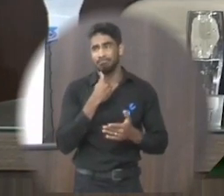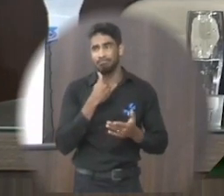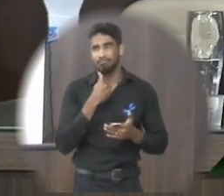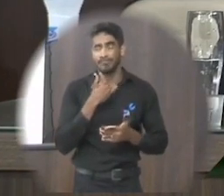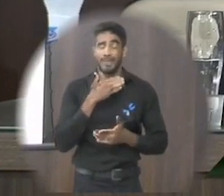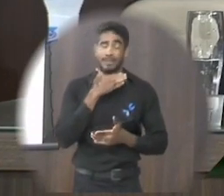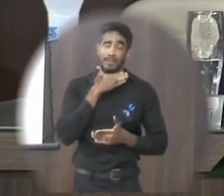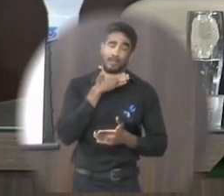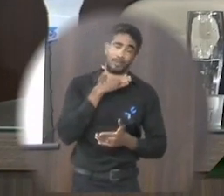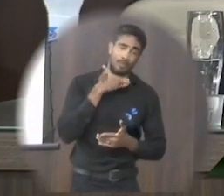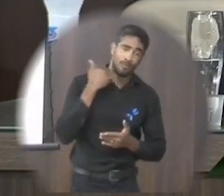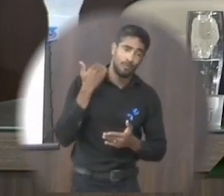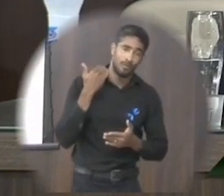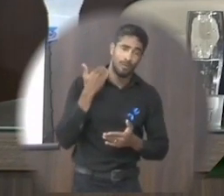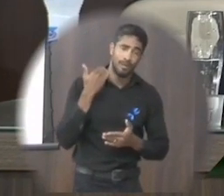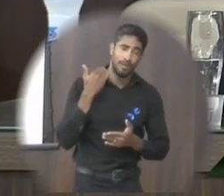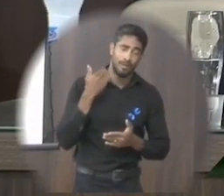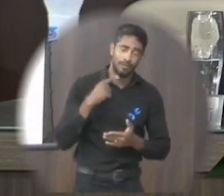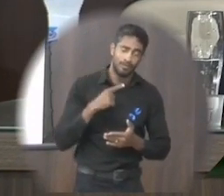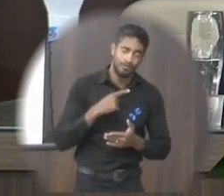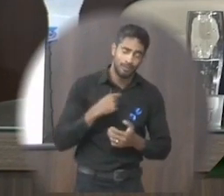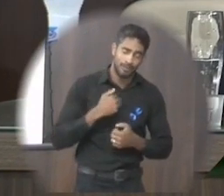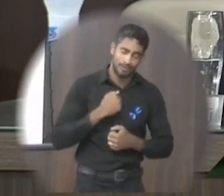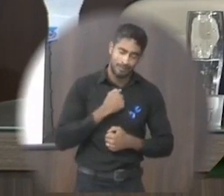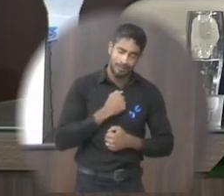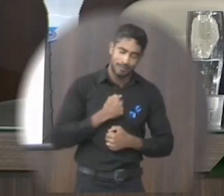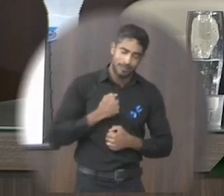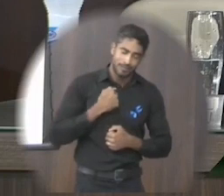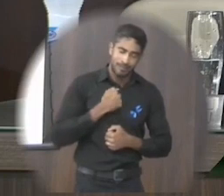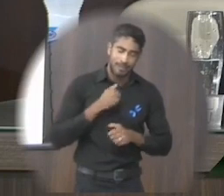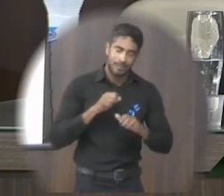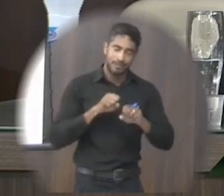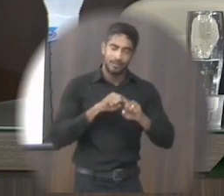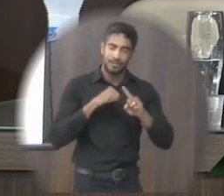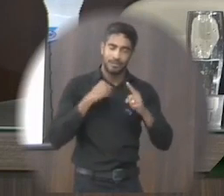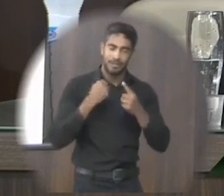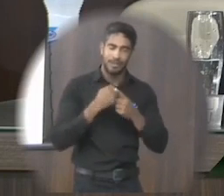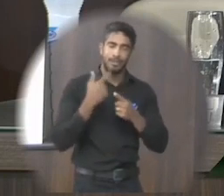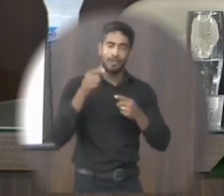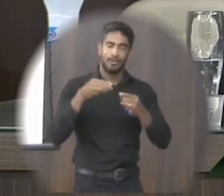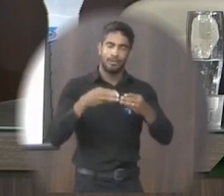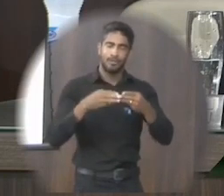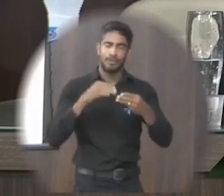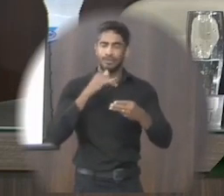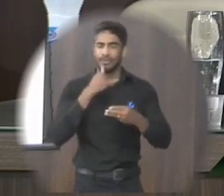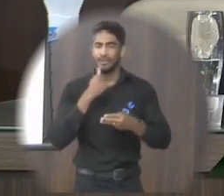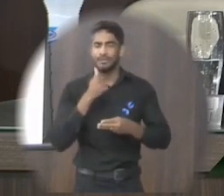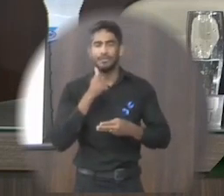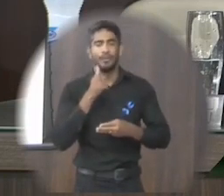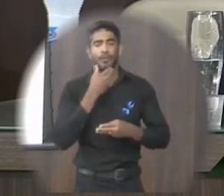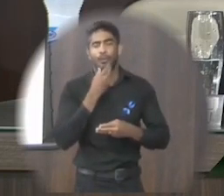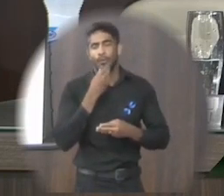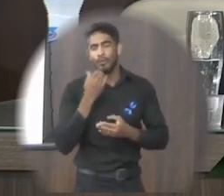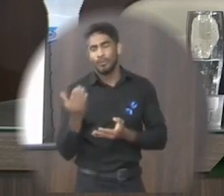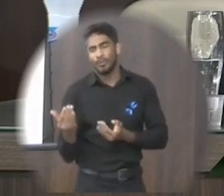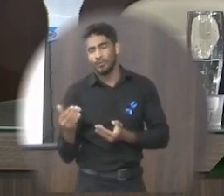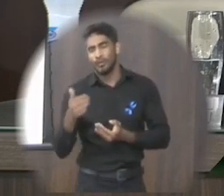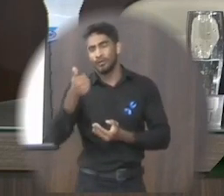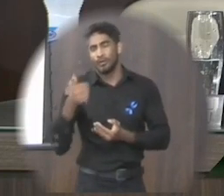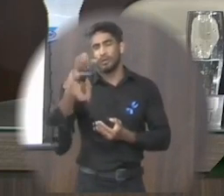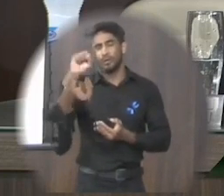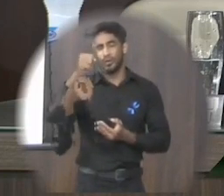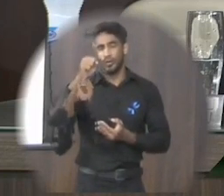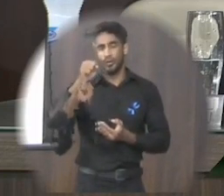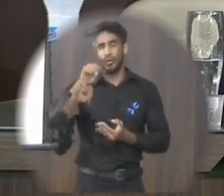perdeu a vida, né? E deixou uma lacuna imensurável em minha sociedade. E a outra moção de pesar foi para um jovem garoto de 18 anos, o Willy,